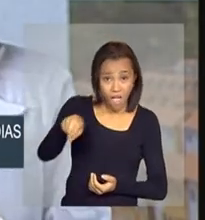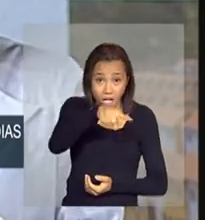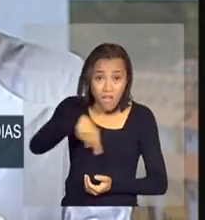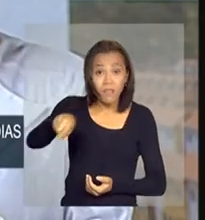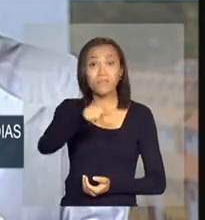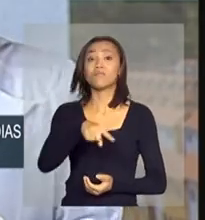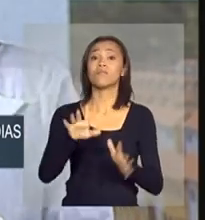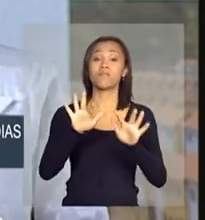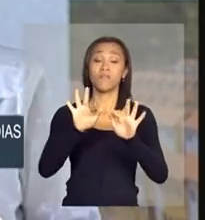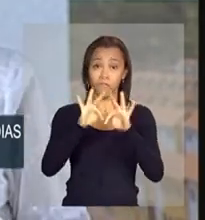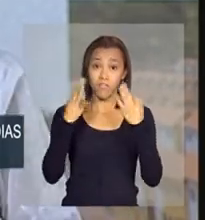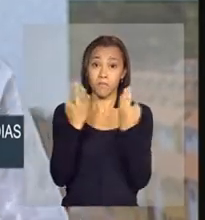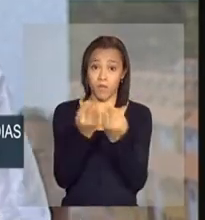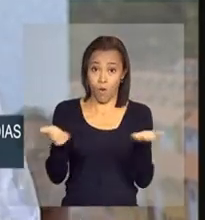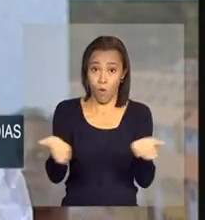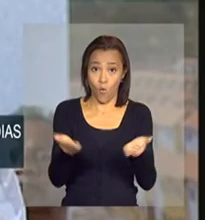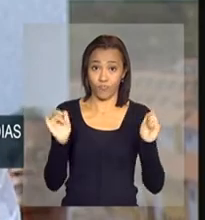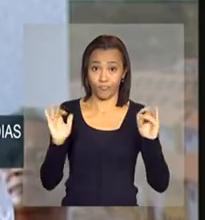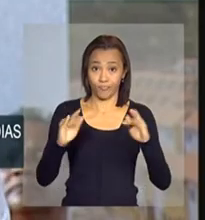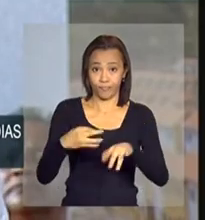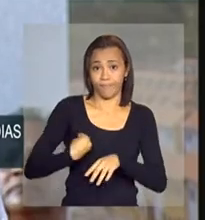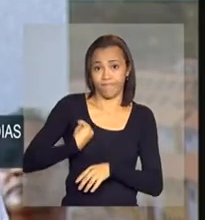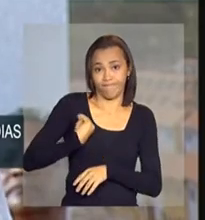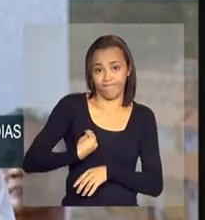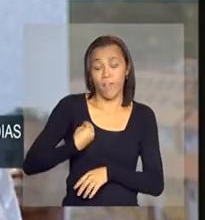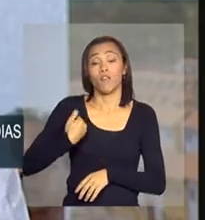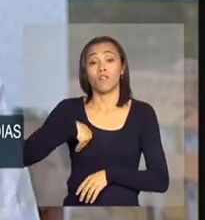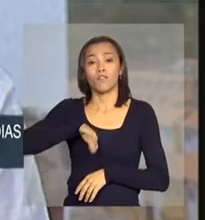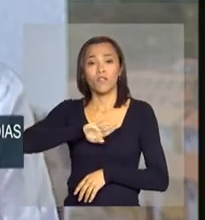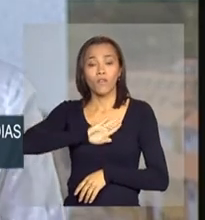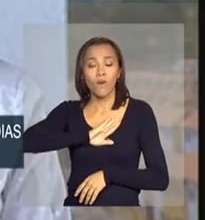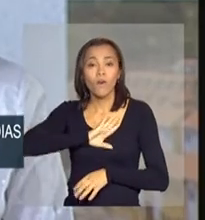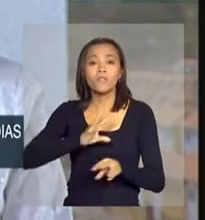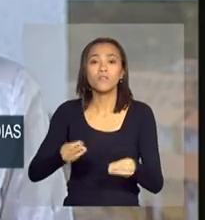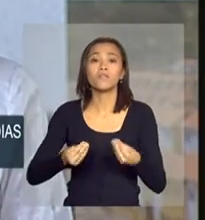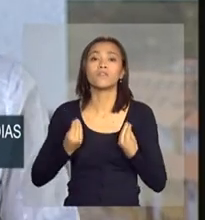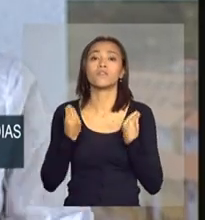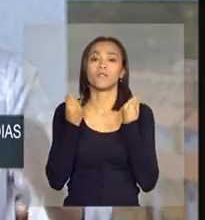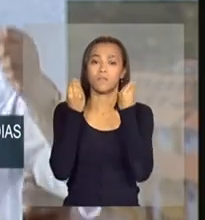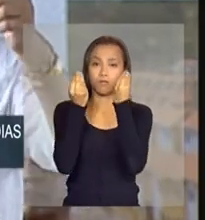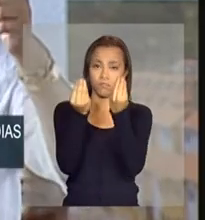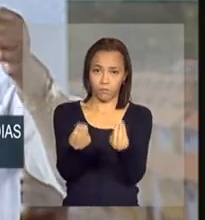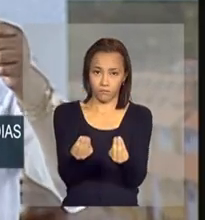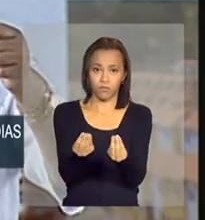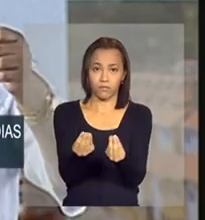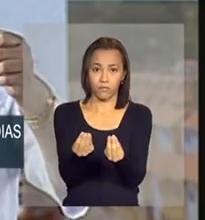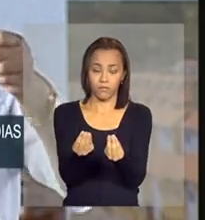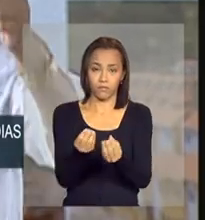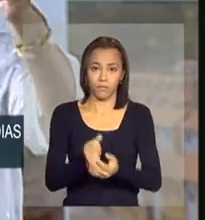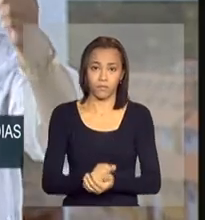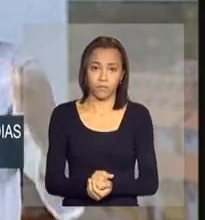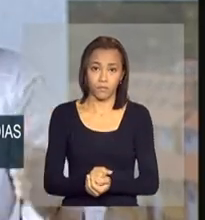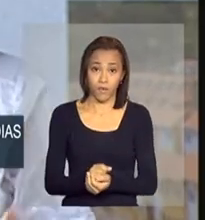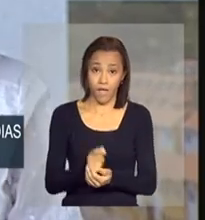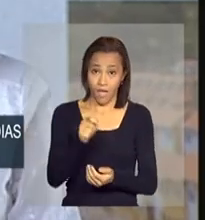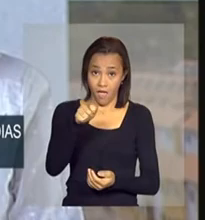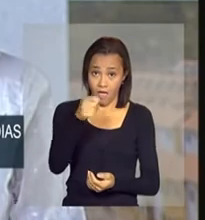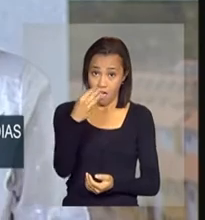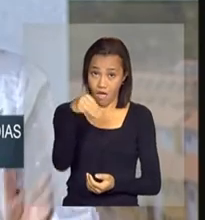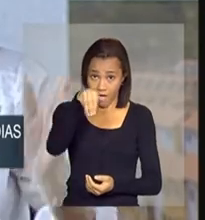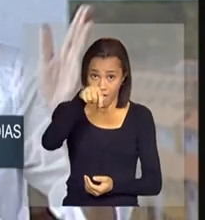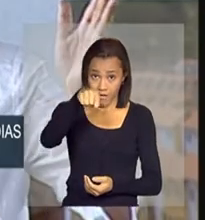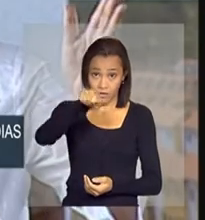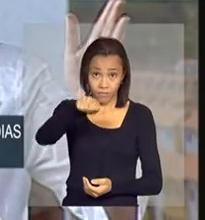aqui hoje e nós estamos entregando e esses essa